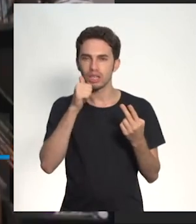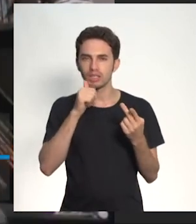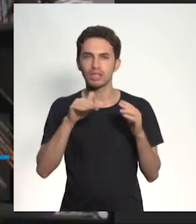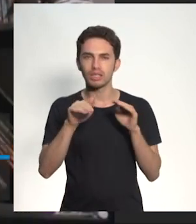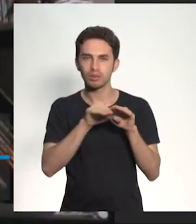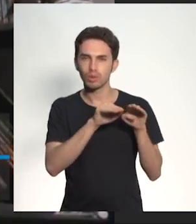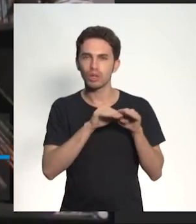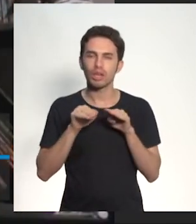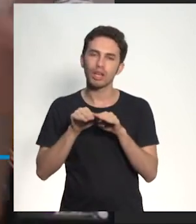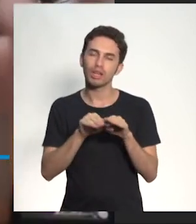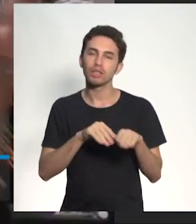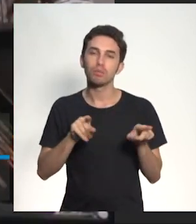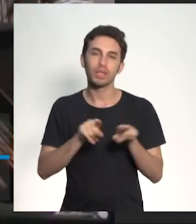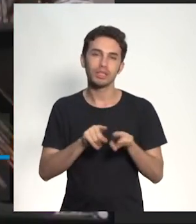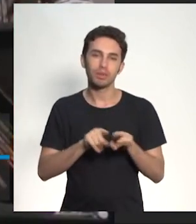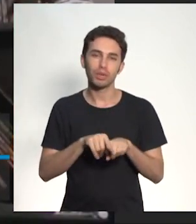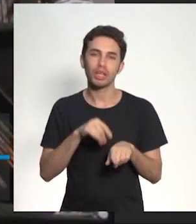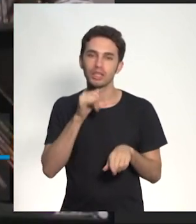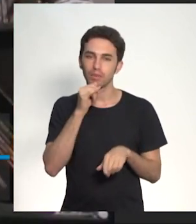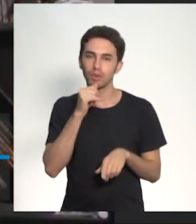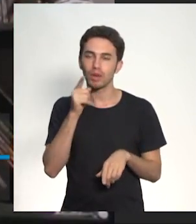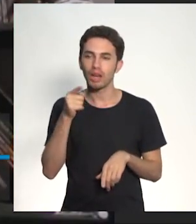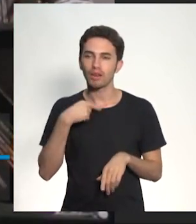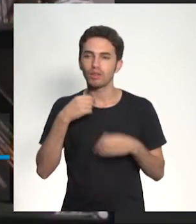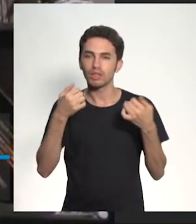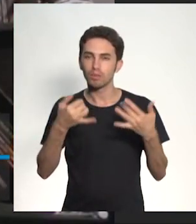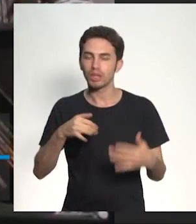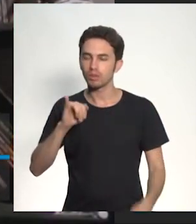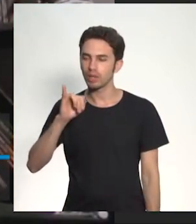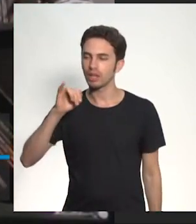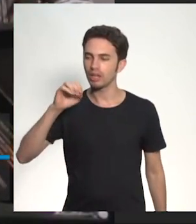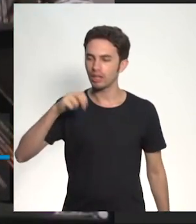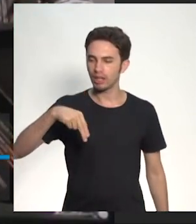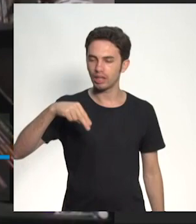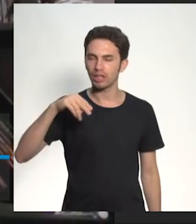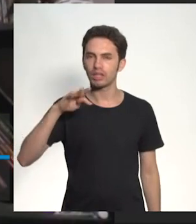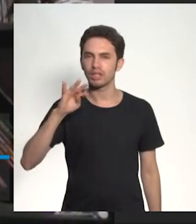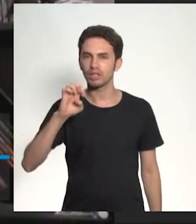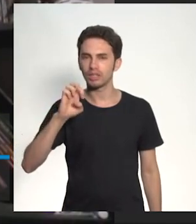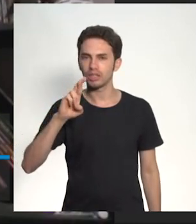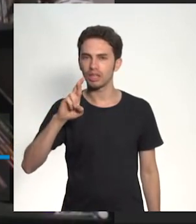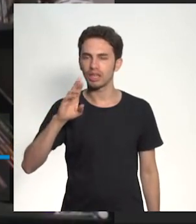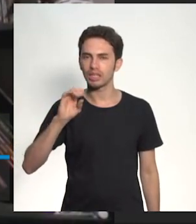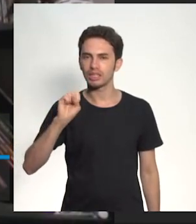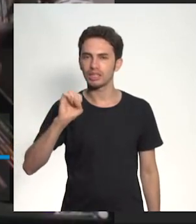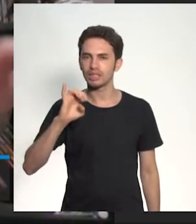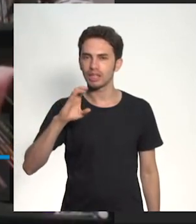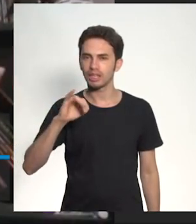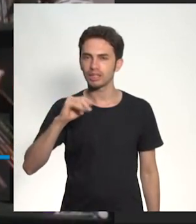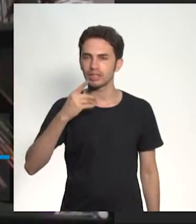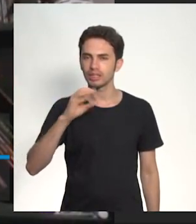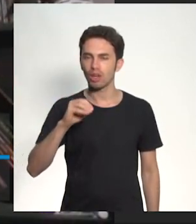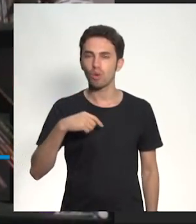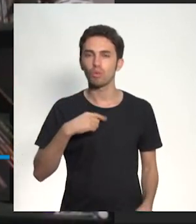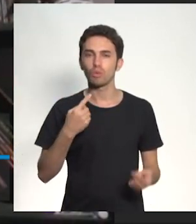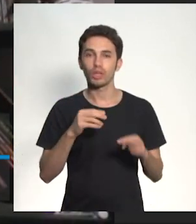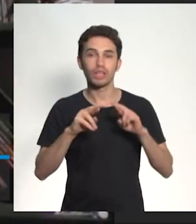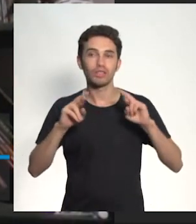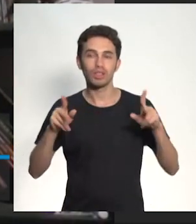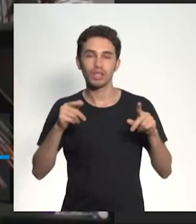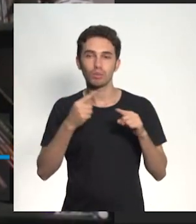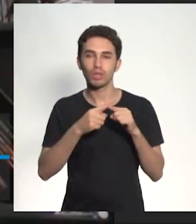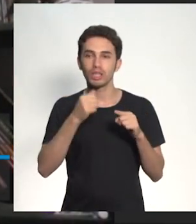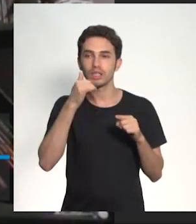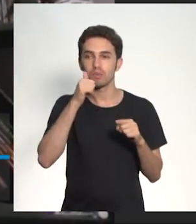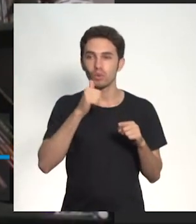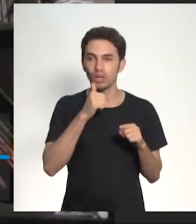parte ali, quando a gente vai falar sobre a intersecção, que muitas vezes esse direito ele também varia, porque a mulher branca, a mulher negra, a